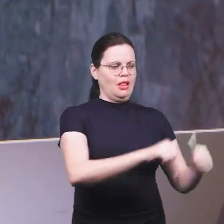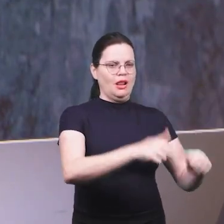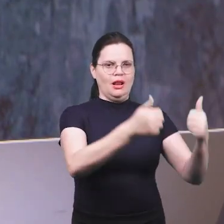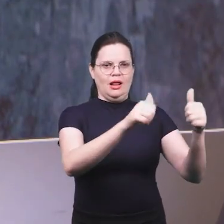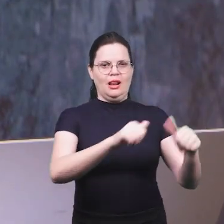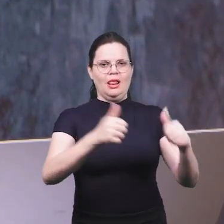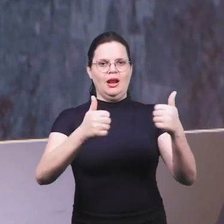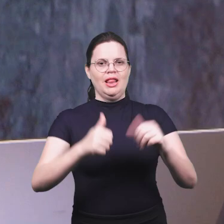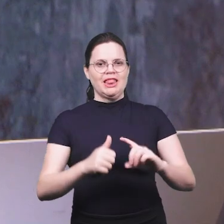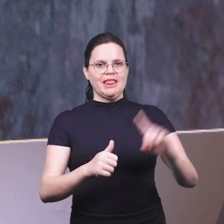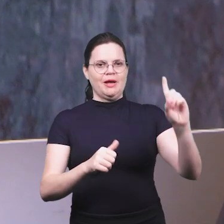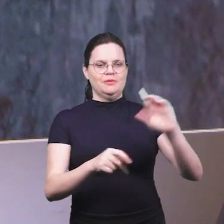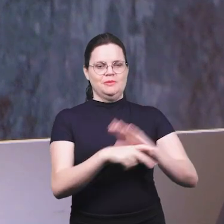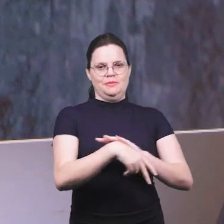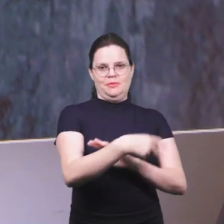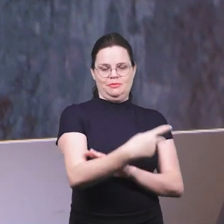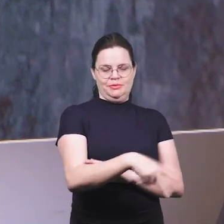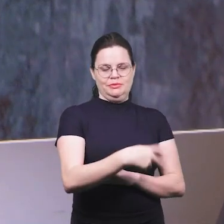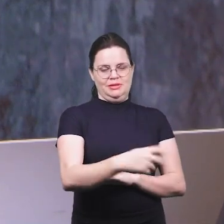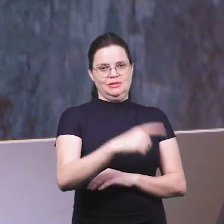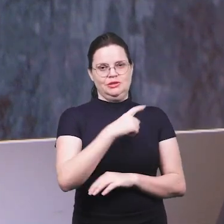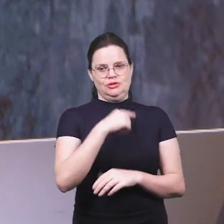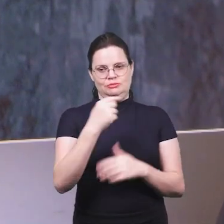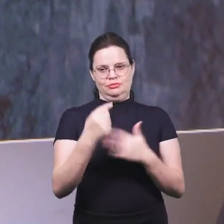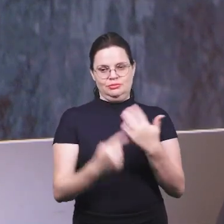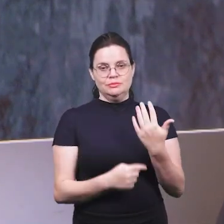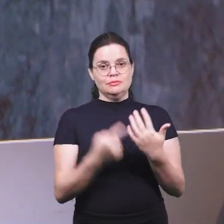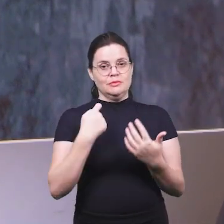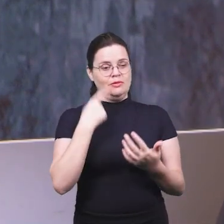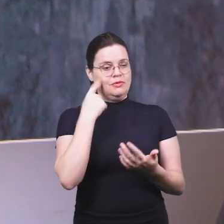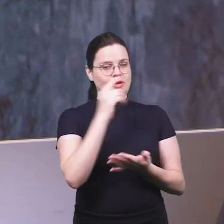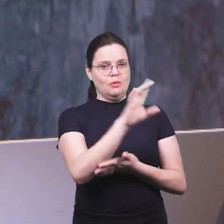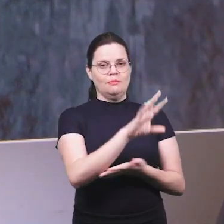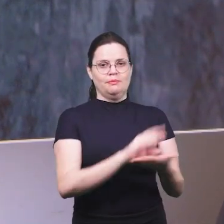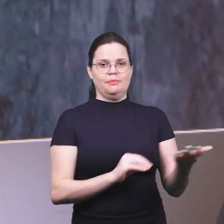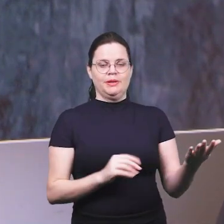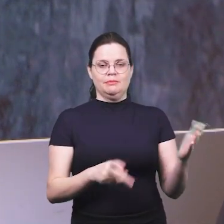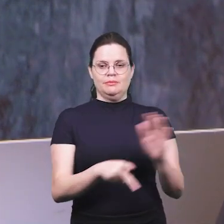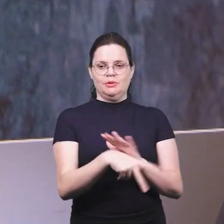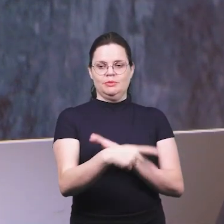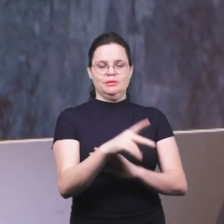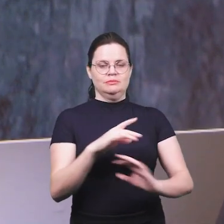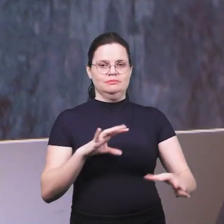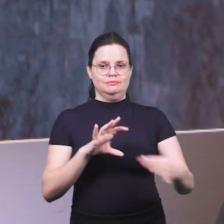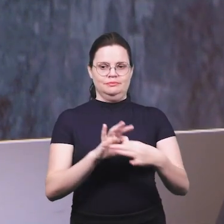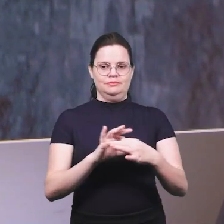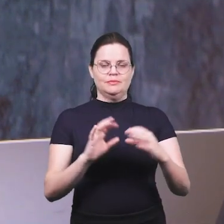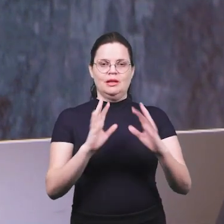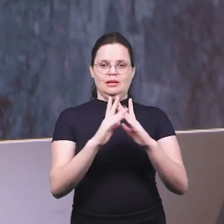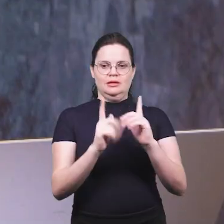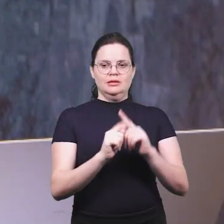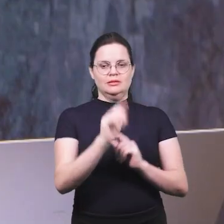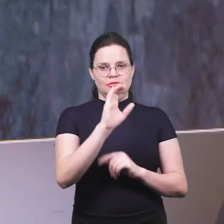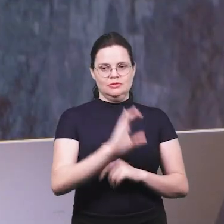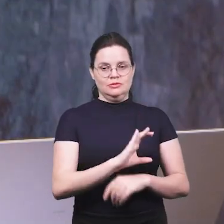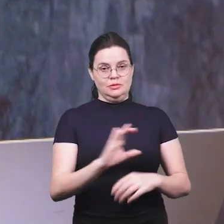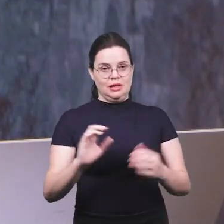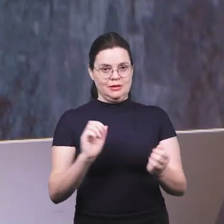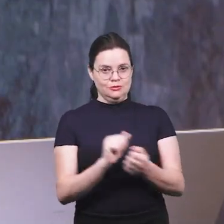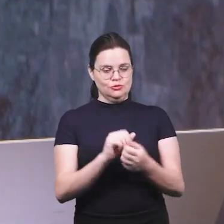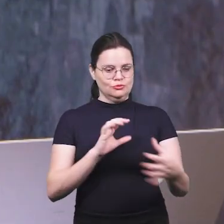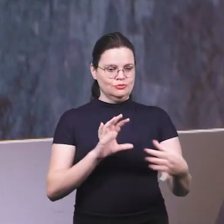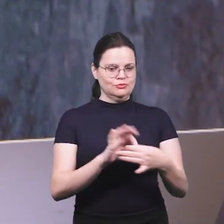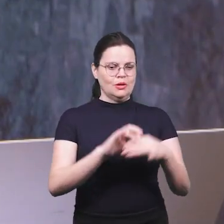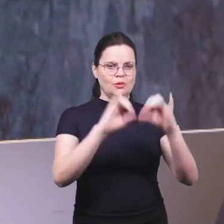você vai observar que muitas coisas dos dogmas veio da filosofia pagã, certo? A filosofia de